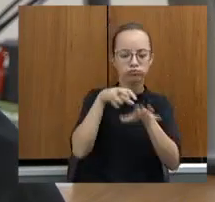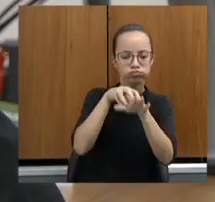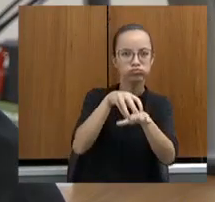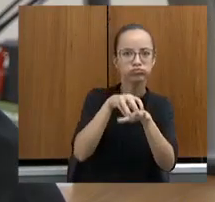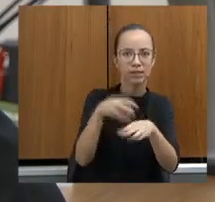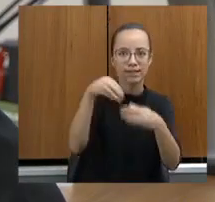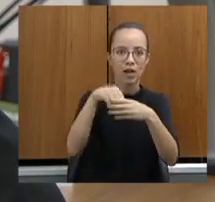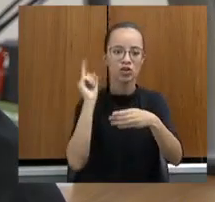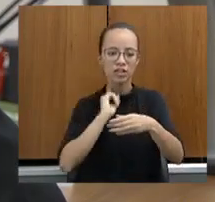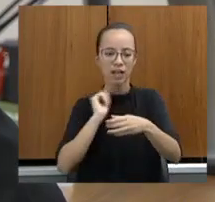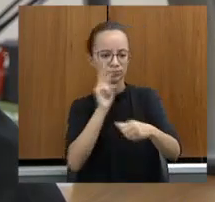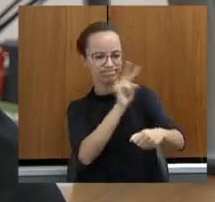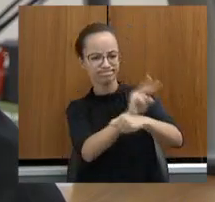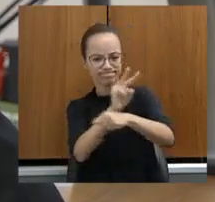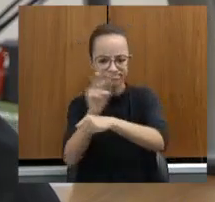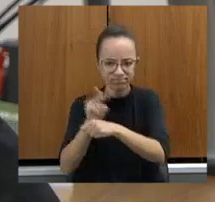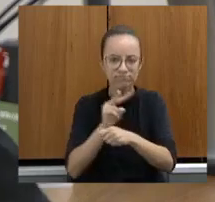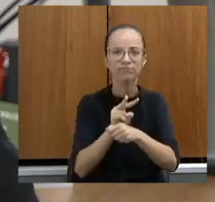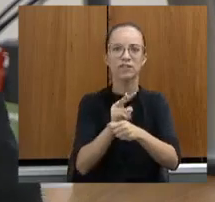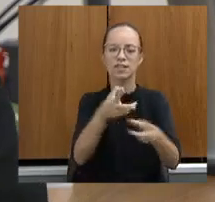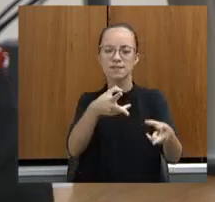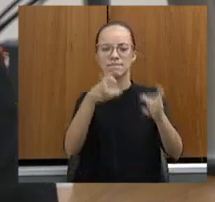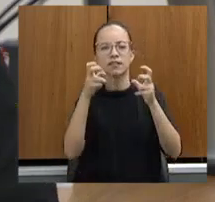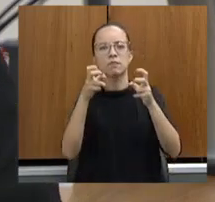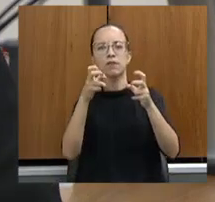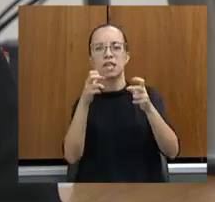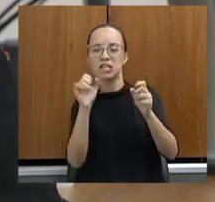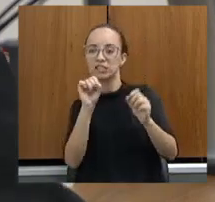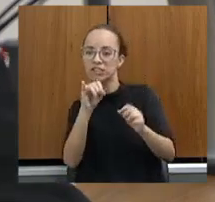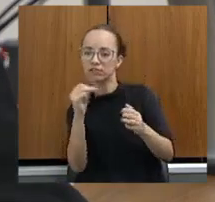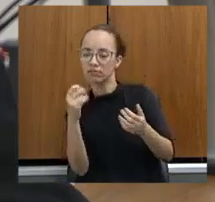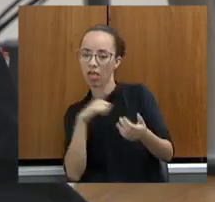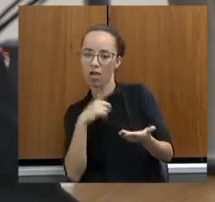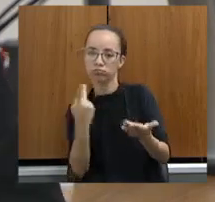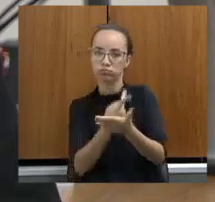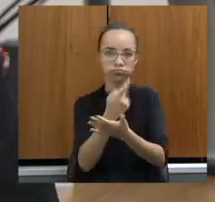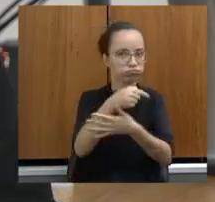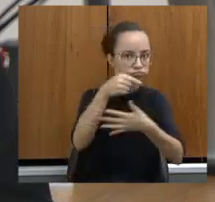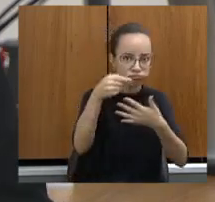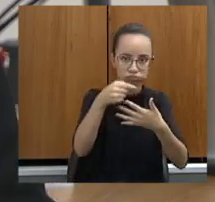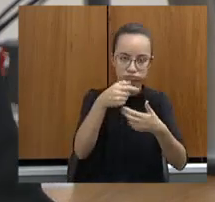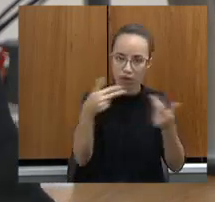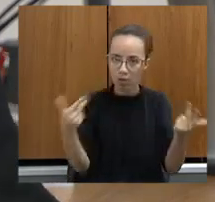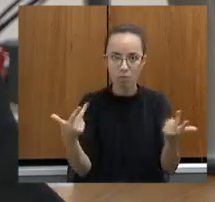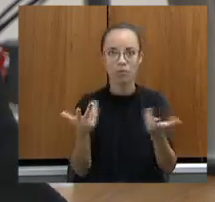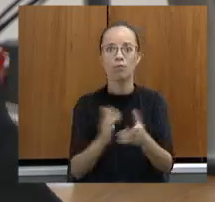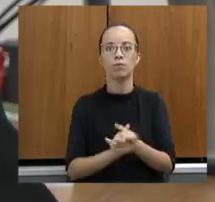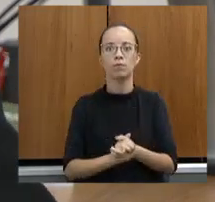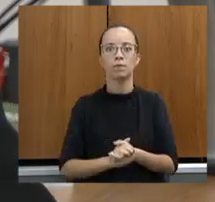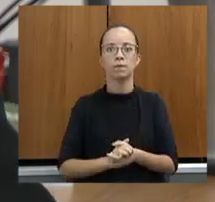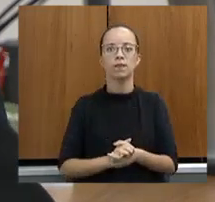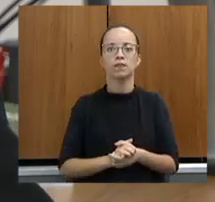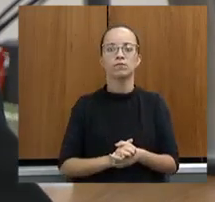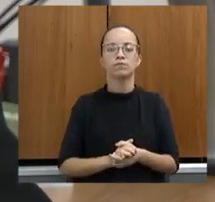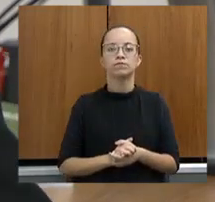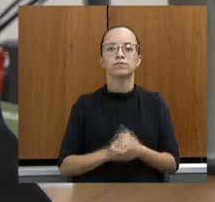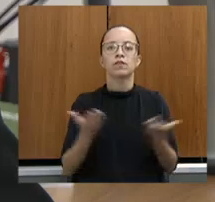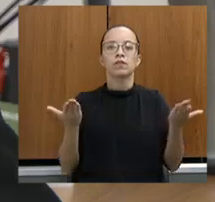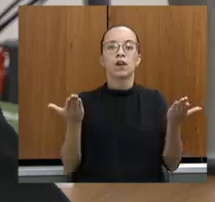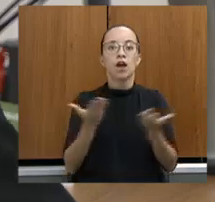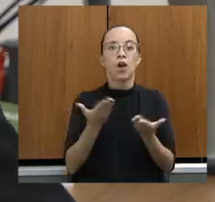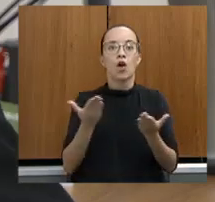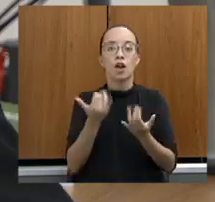Estado e com isso a gente identificar situações e irregulares próximo por favor bom agora a gente vai entrar